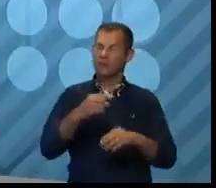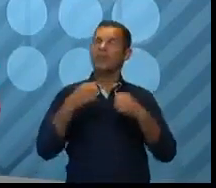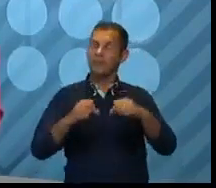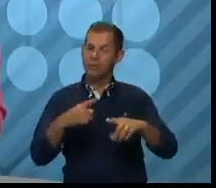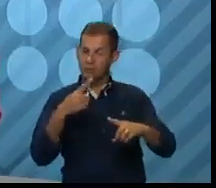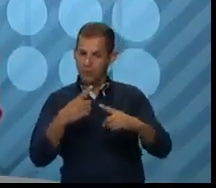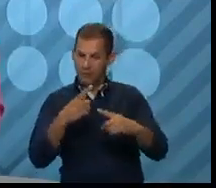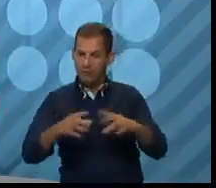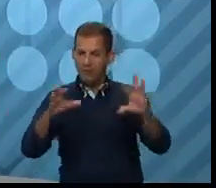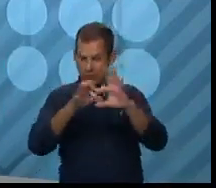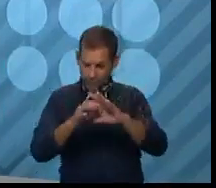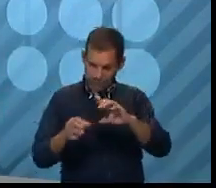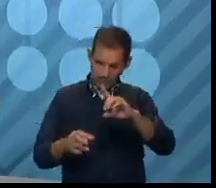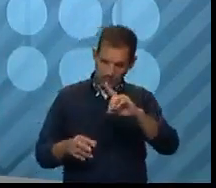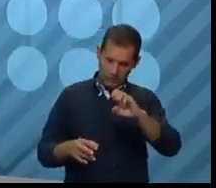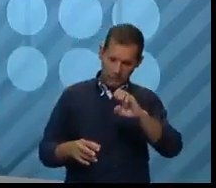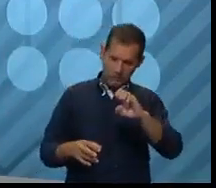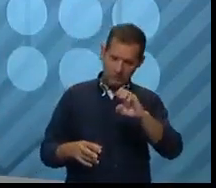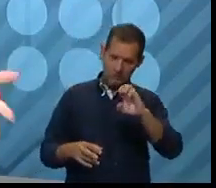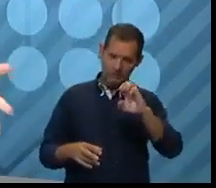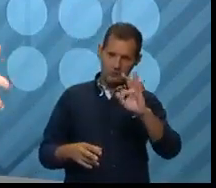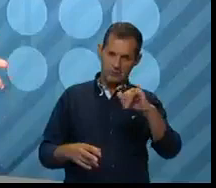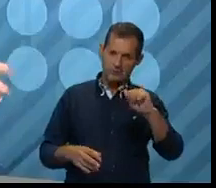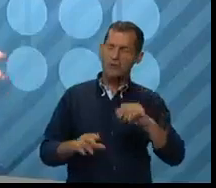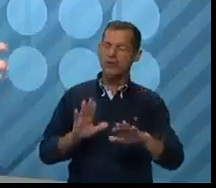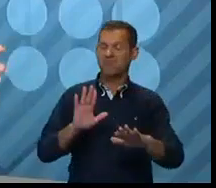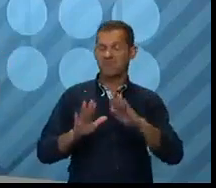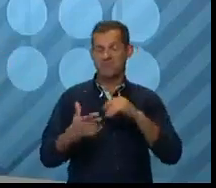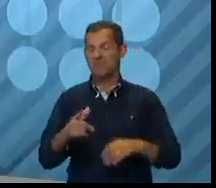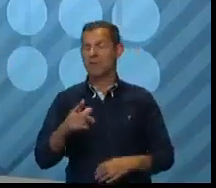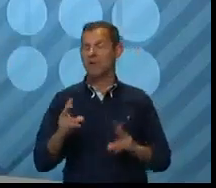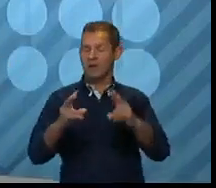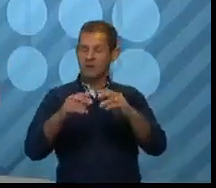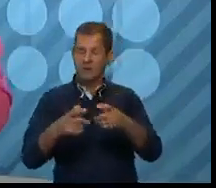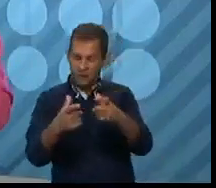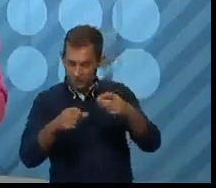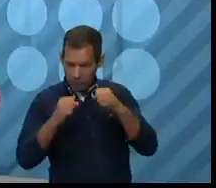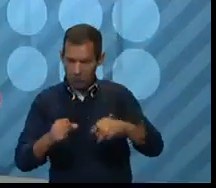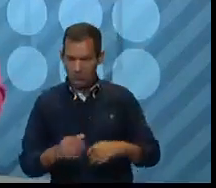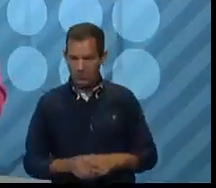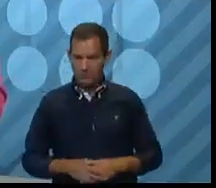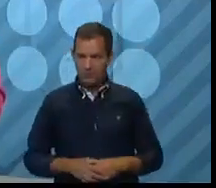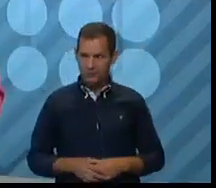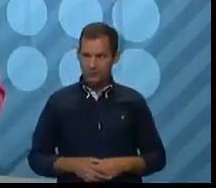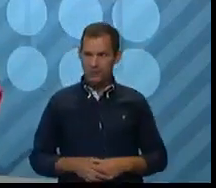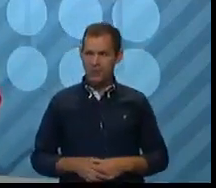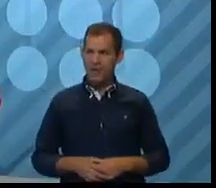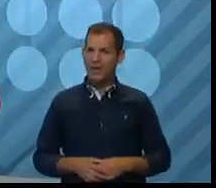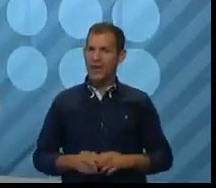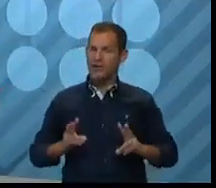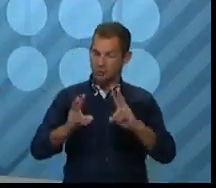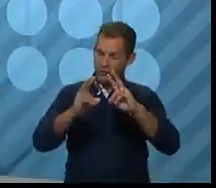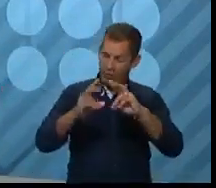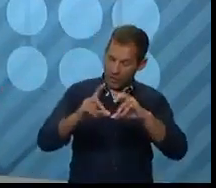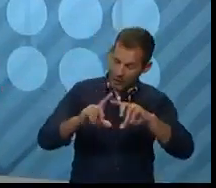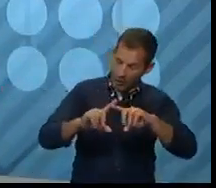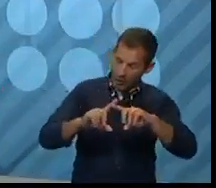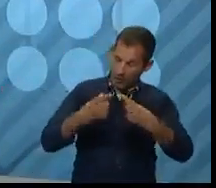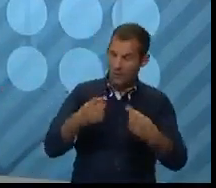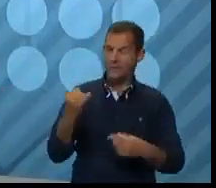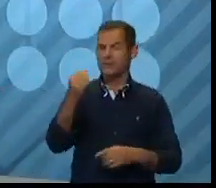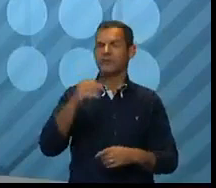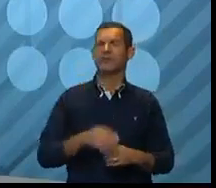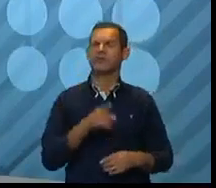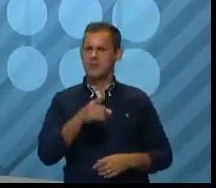porque a integral definida, ela nem sempre nos dá o valor de uma área, ela pode nos dar o valor de uma área. Por isso,